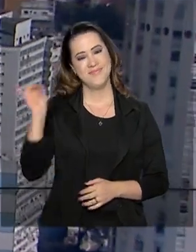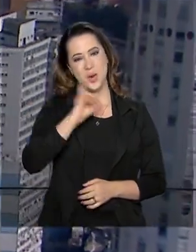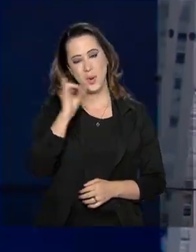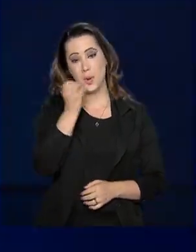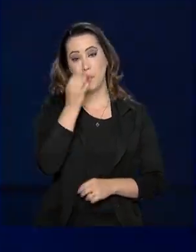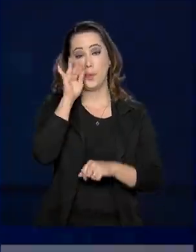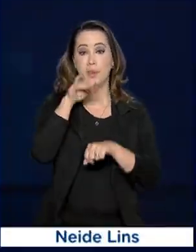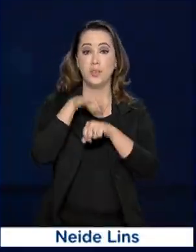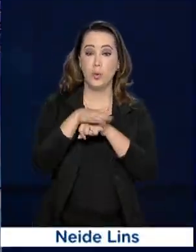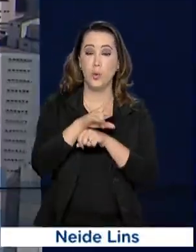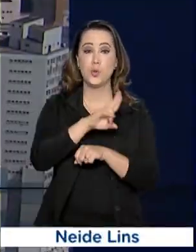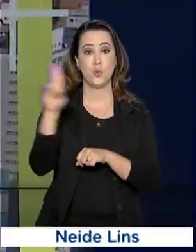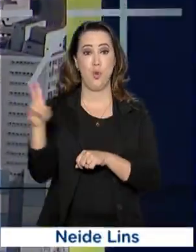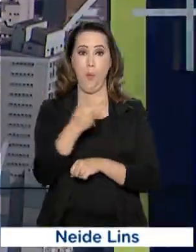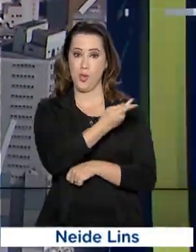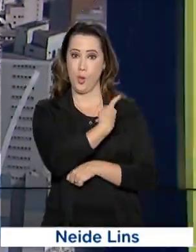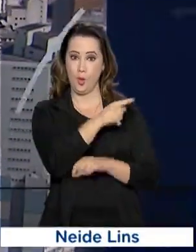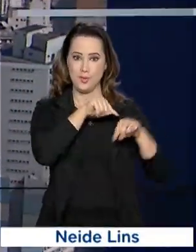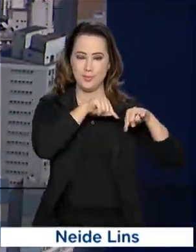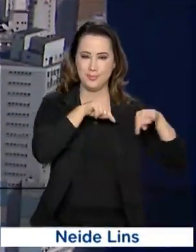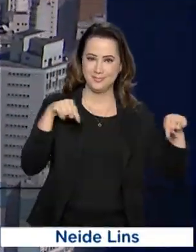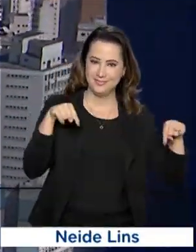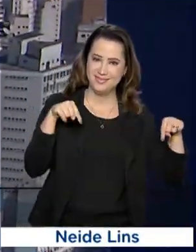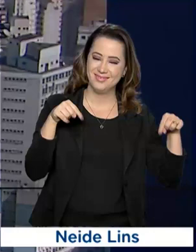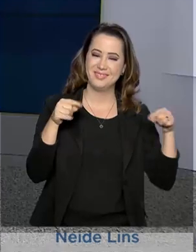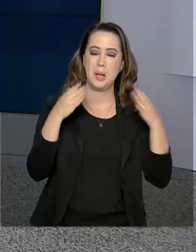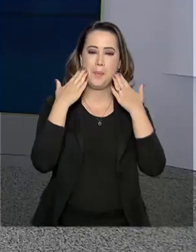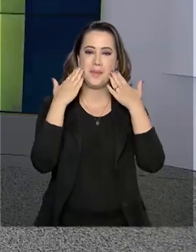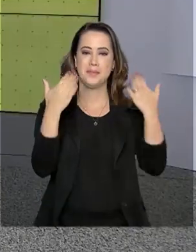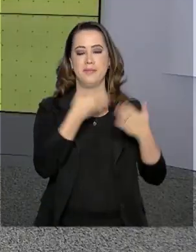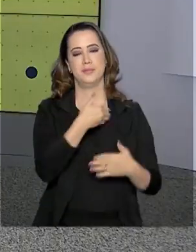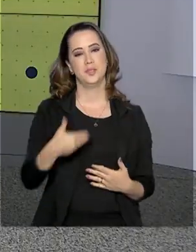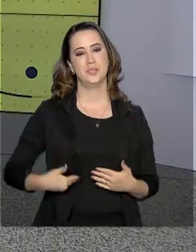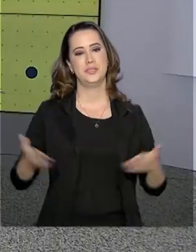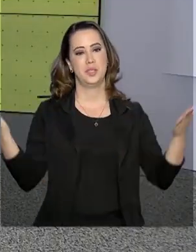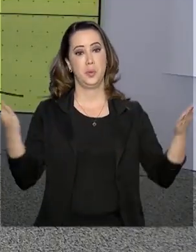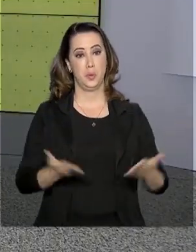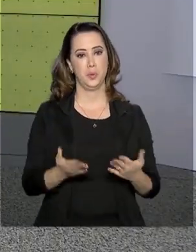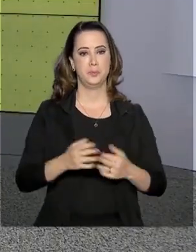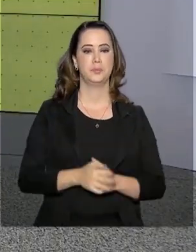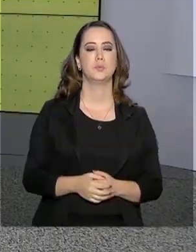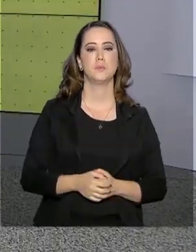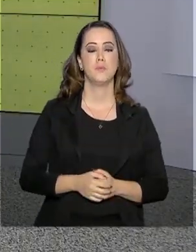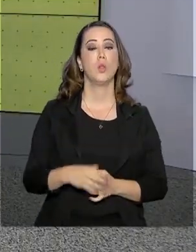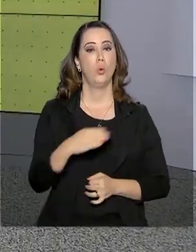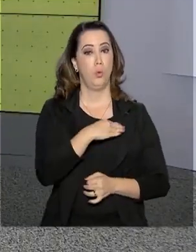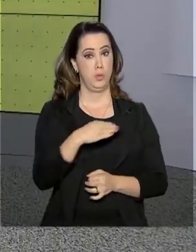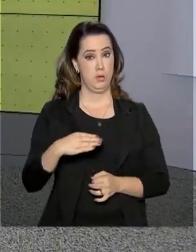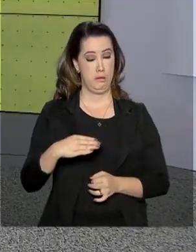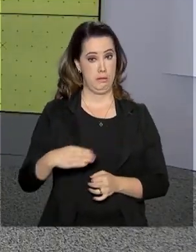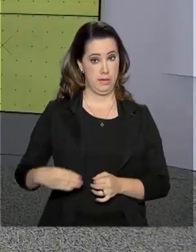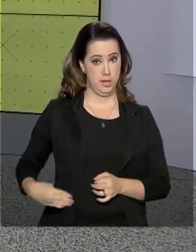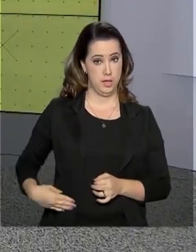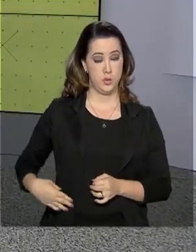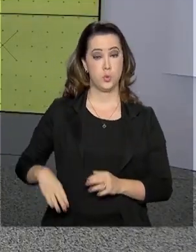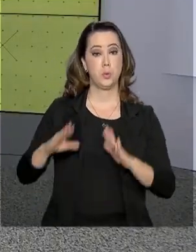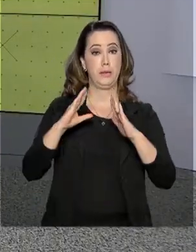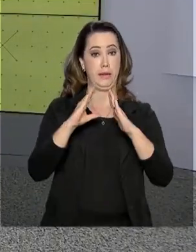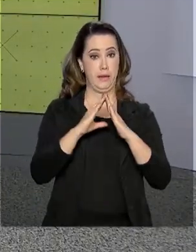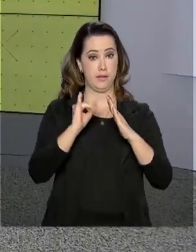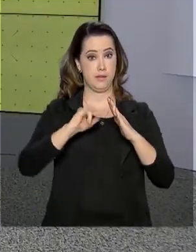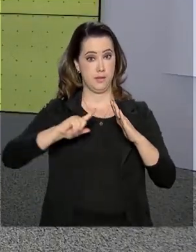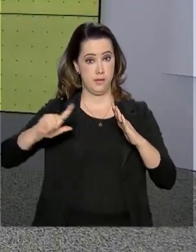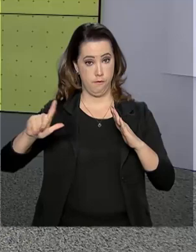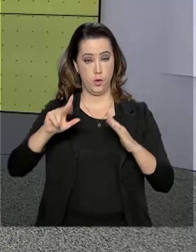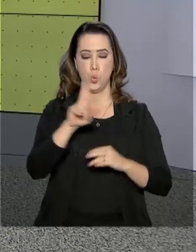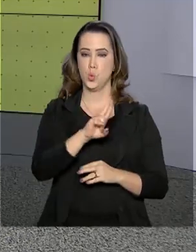Olá, boa noite. Eu sou Roberto Camargo e este é o Governo Agora. O ministro da Casa Civil, Onyx Lorenzoni, comentou a